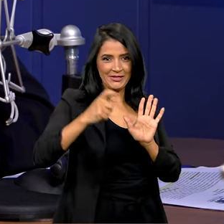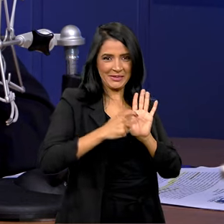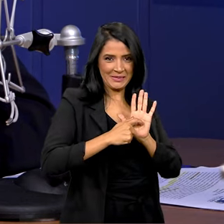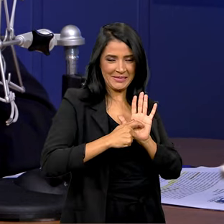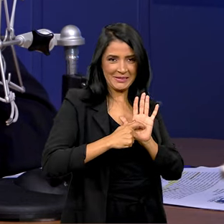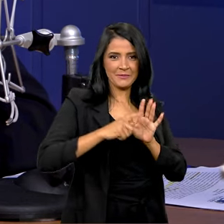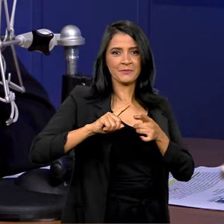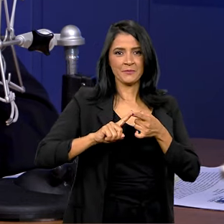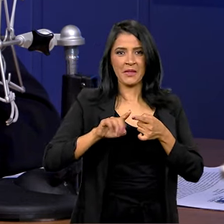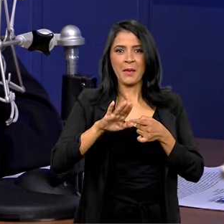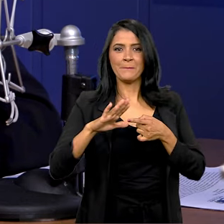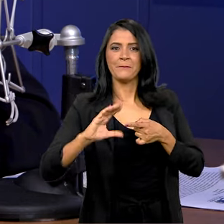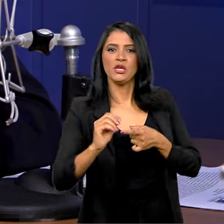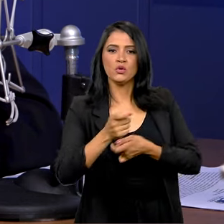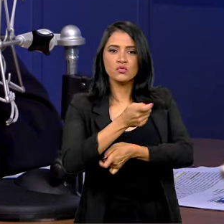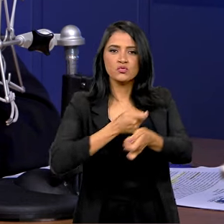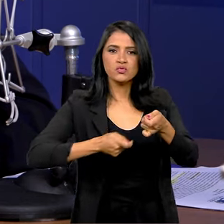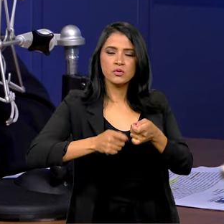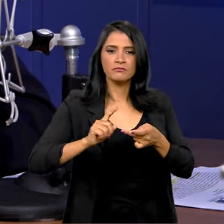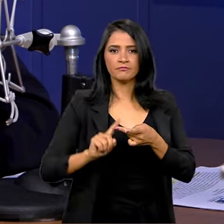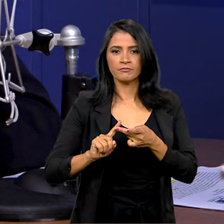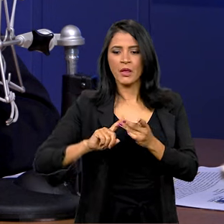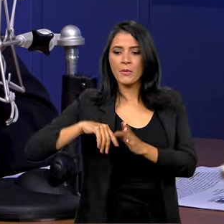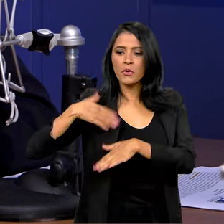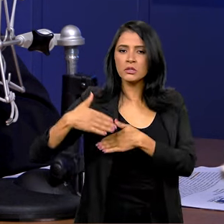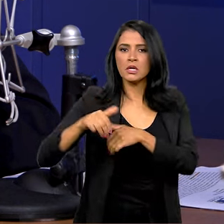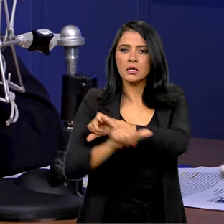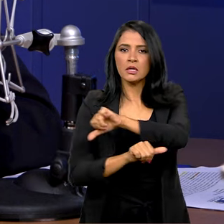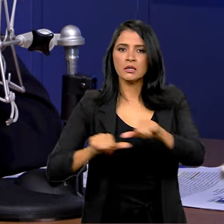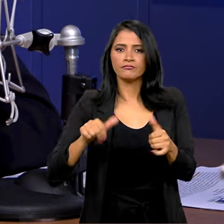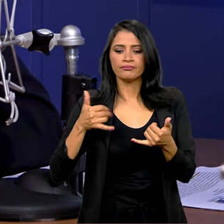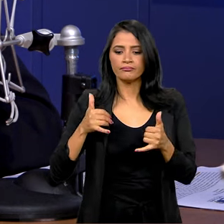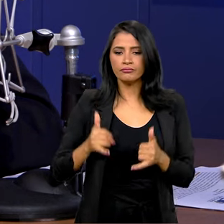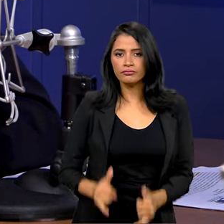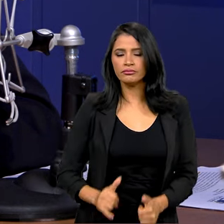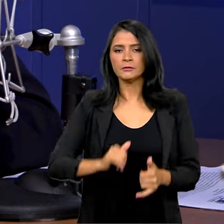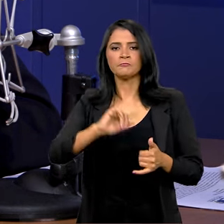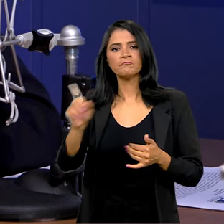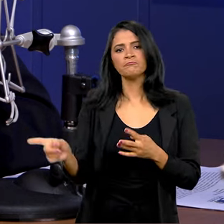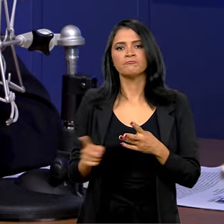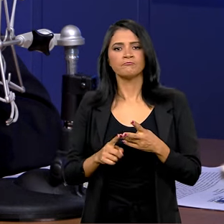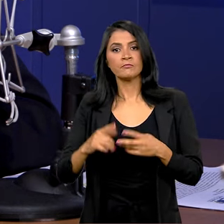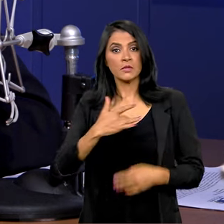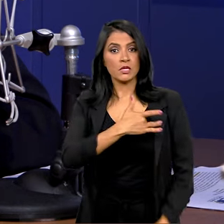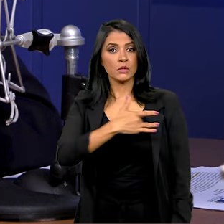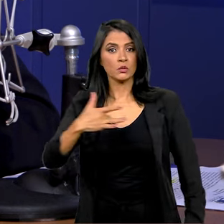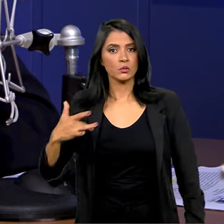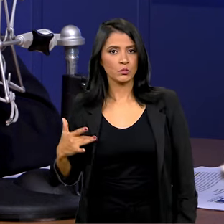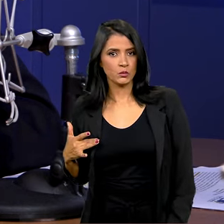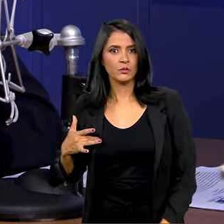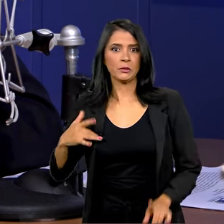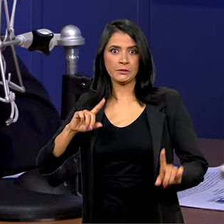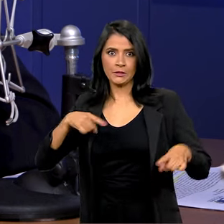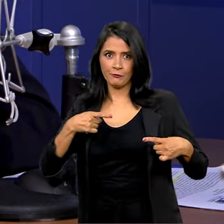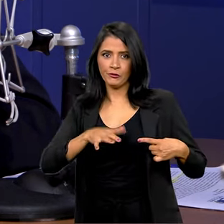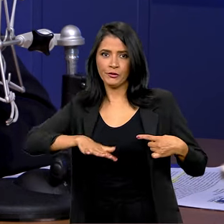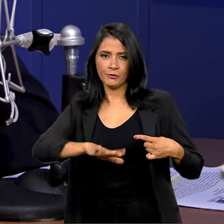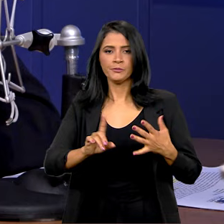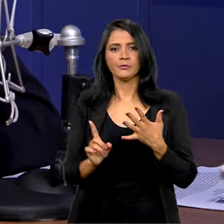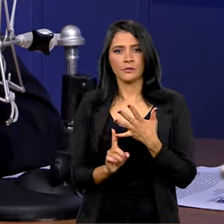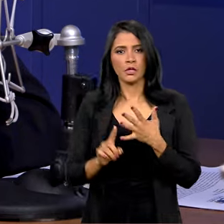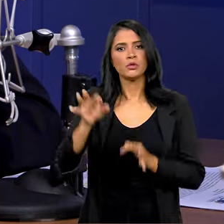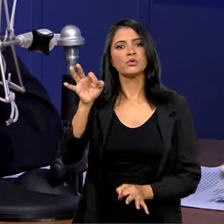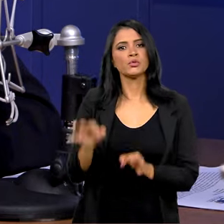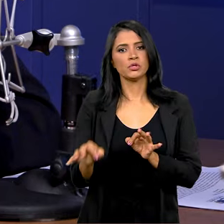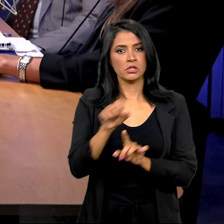Artificial bioeconomia processo de transição energética saúde desafios da saúde